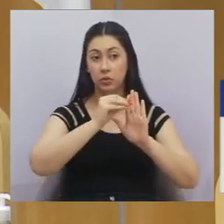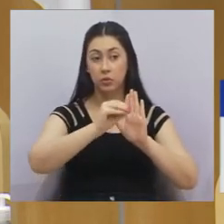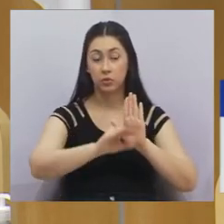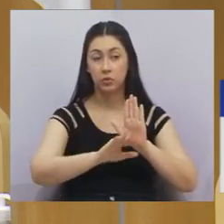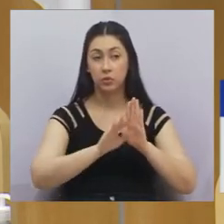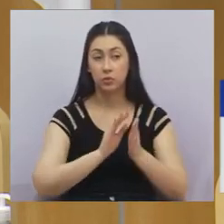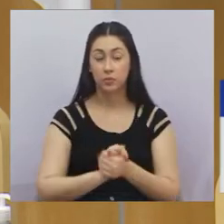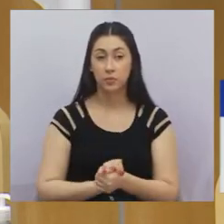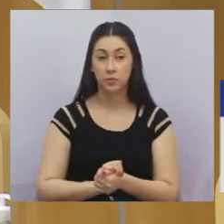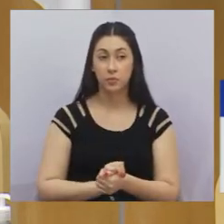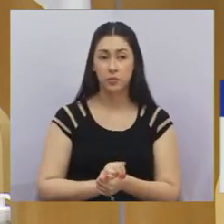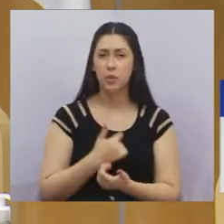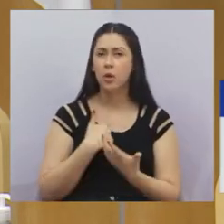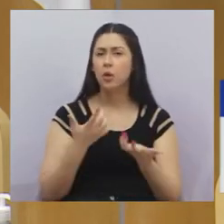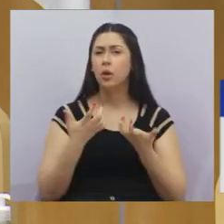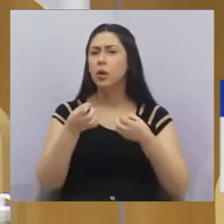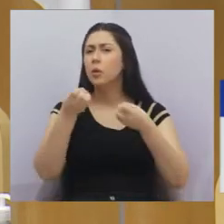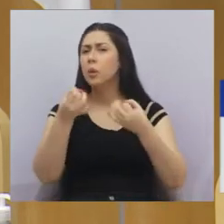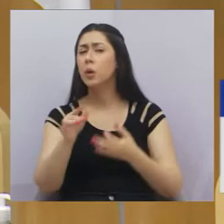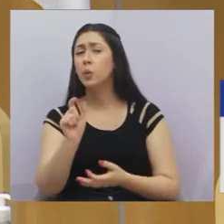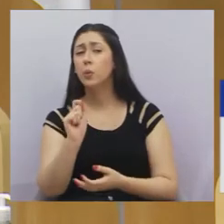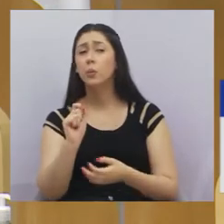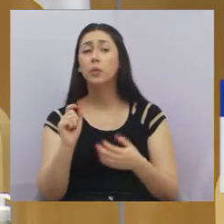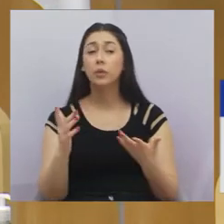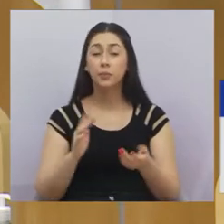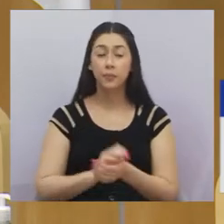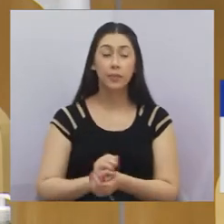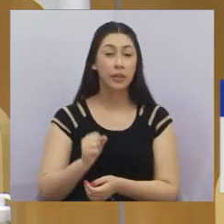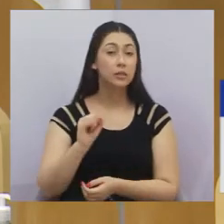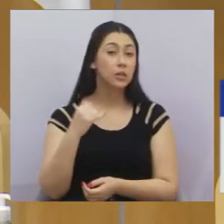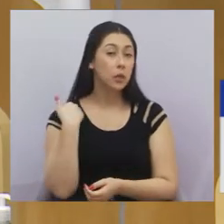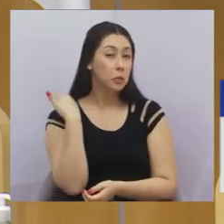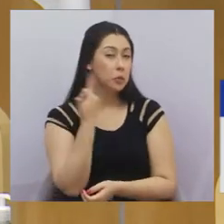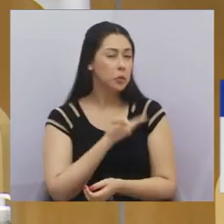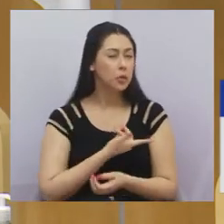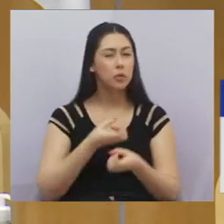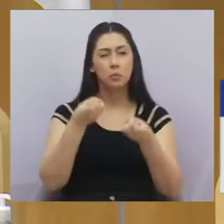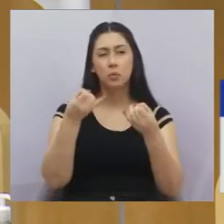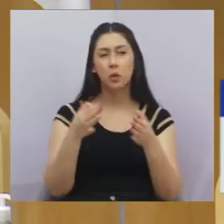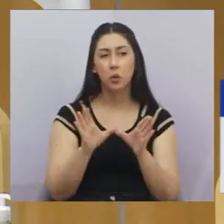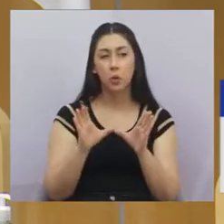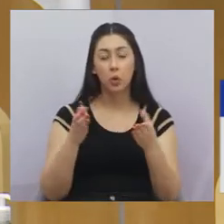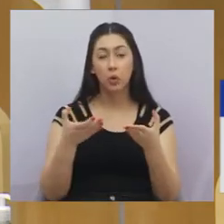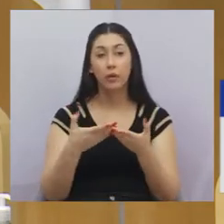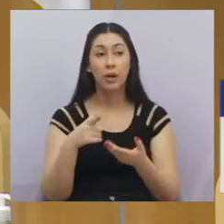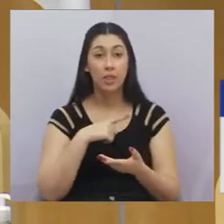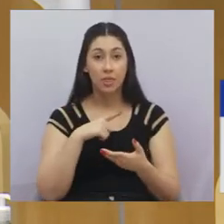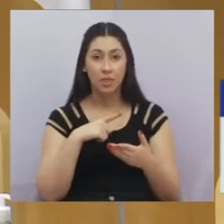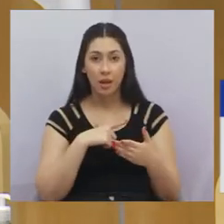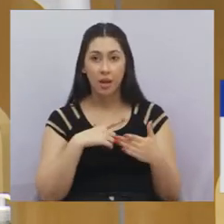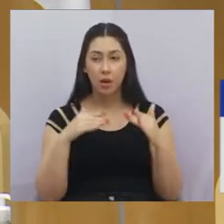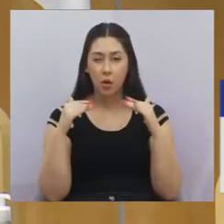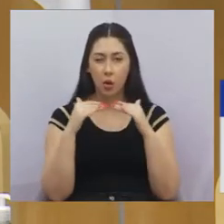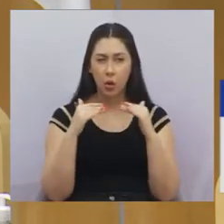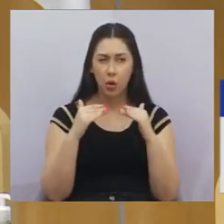indicações. E aonde que eu quero chegar com isso? Se nós falamos dos conselhos e que tem uma lógica de ser paritário, por que não